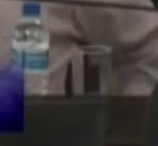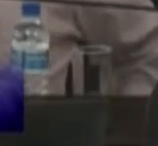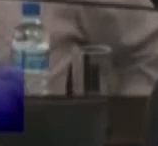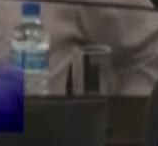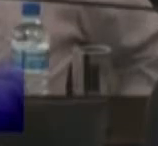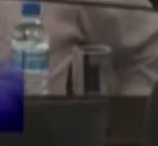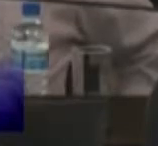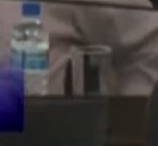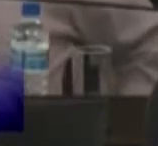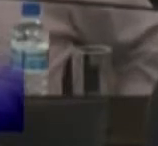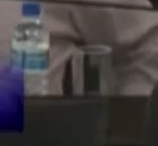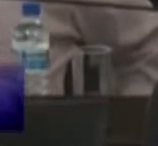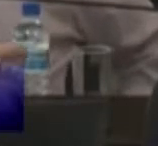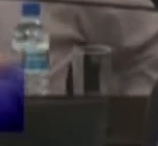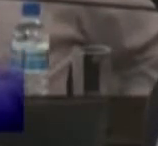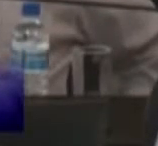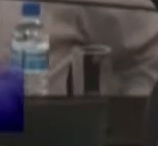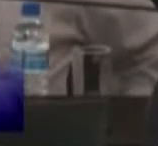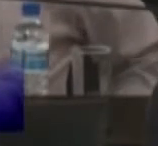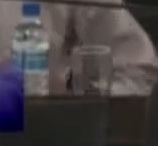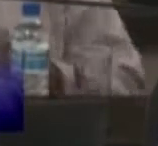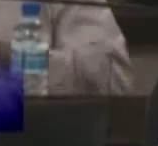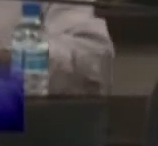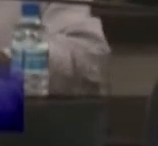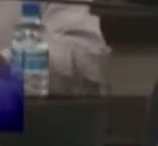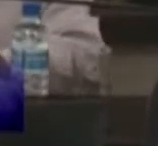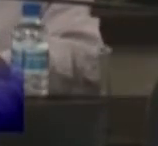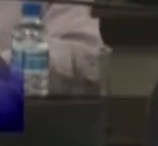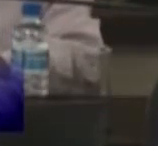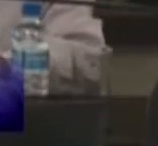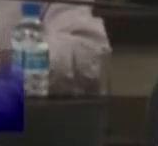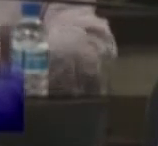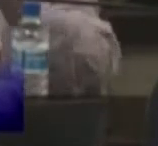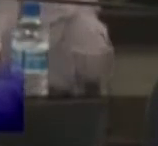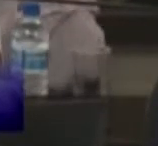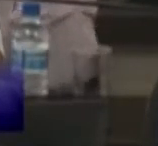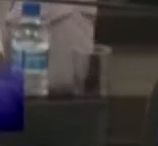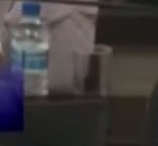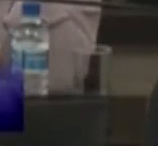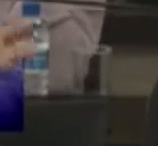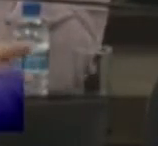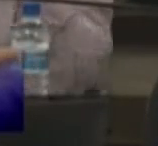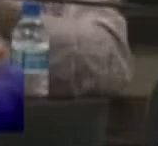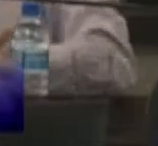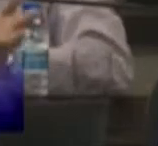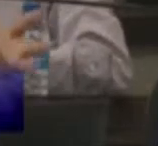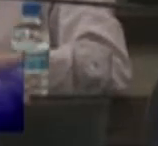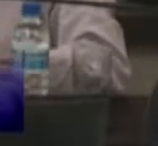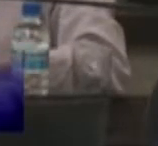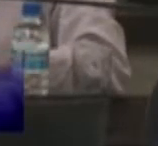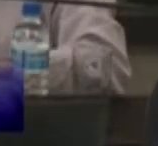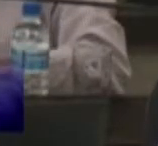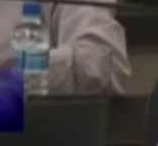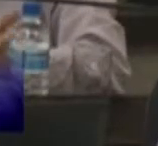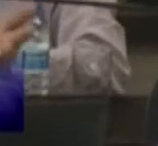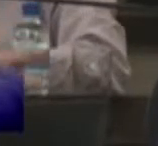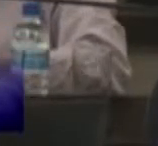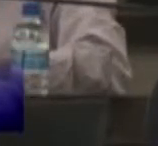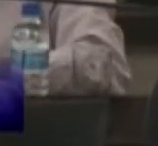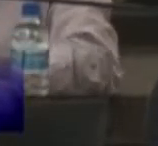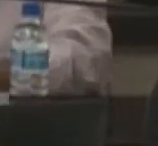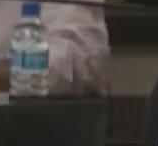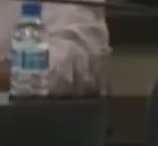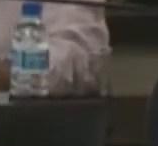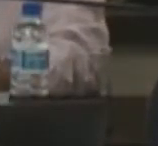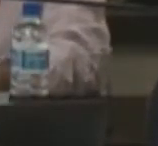com as pessoas com deficiência e pelo carinho com que você trata o tema, sempre se ligando, sempre fazendo projetos,